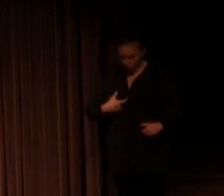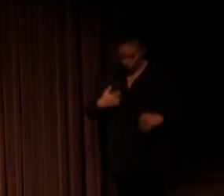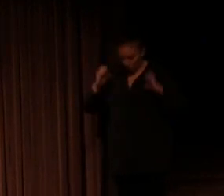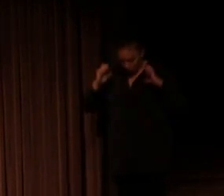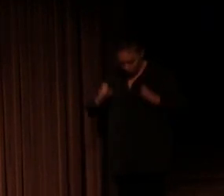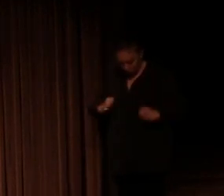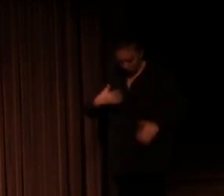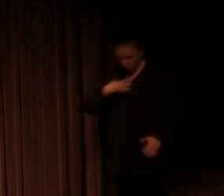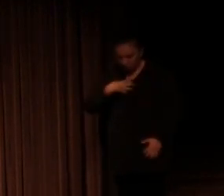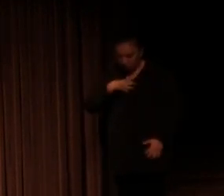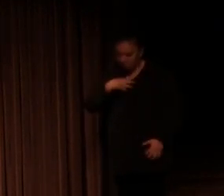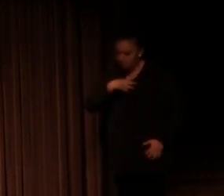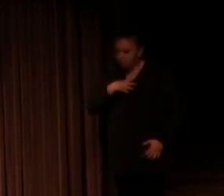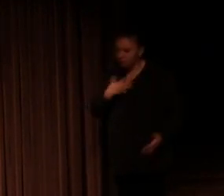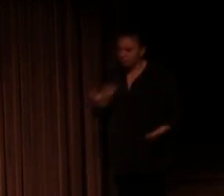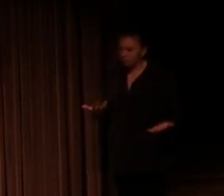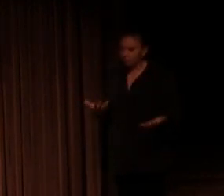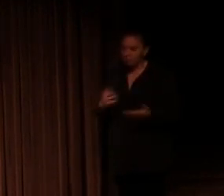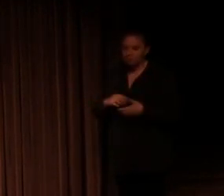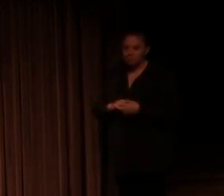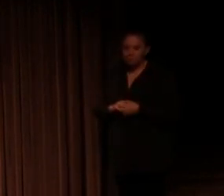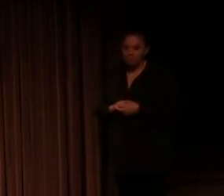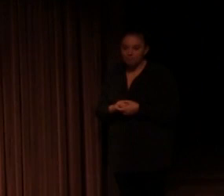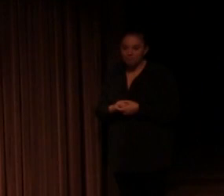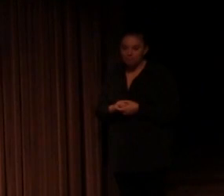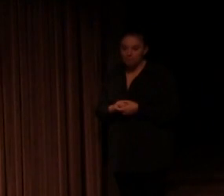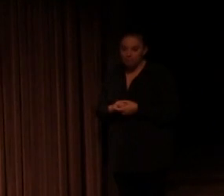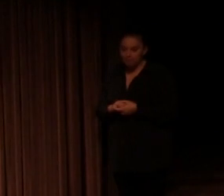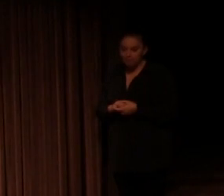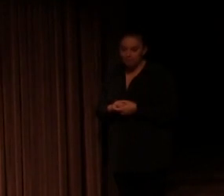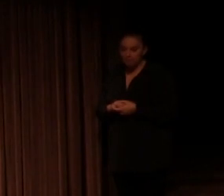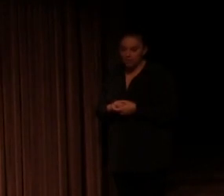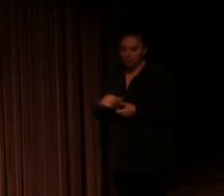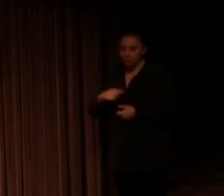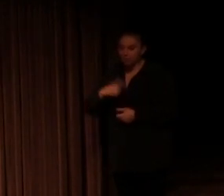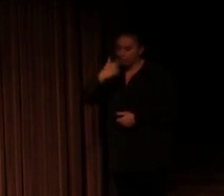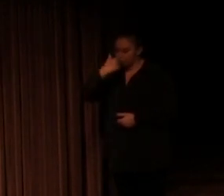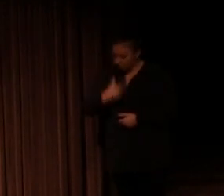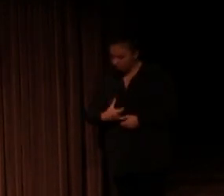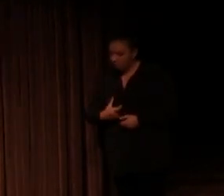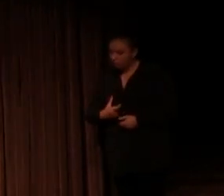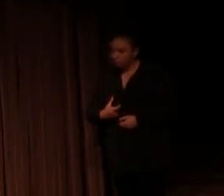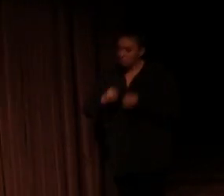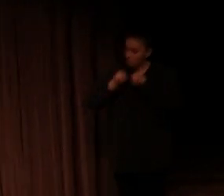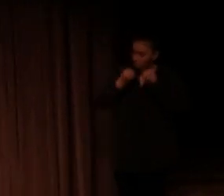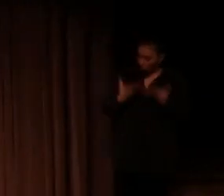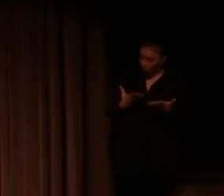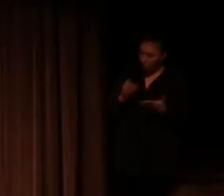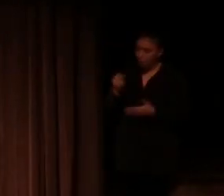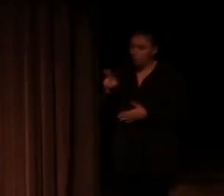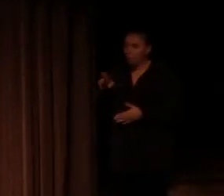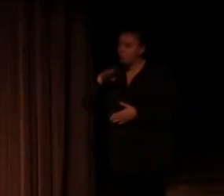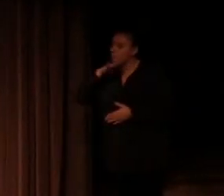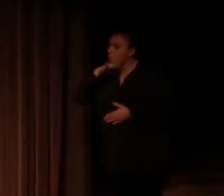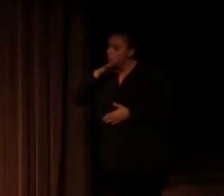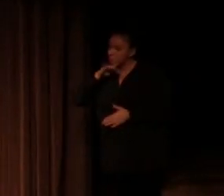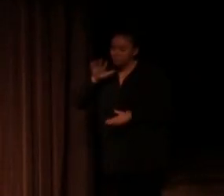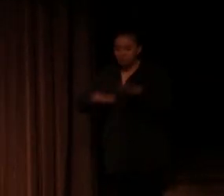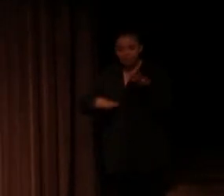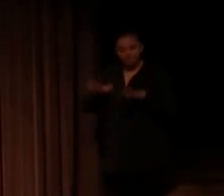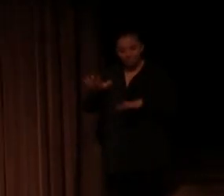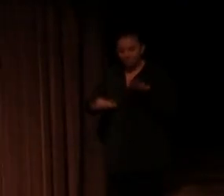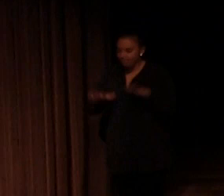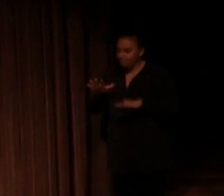ea gente vai ter como eu disse é que antes muitas vezes cidadãos de primeira e de segunda categoria por conta do que nós